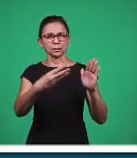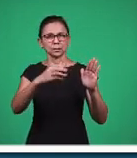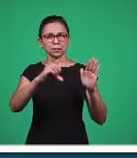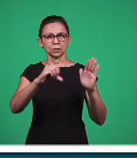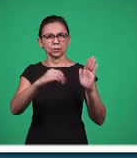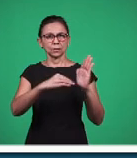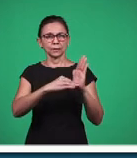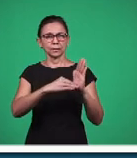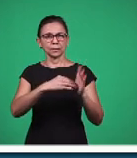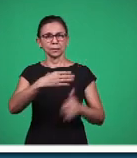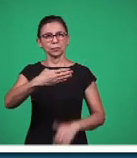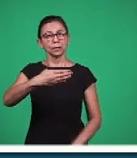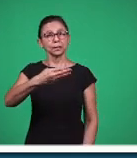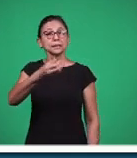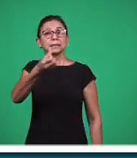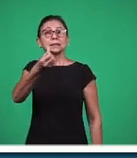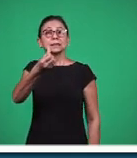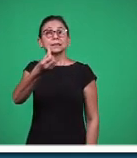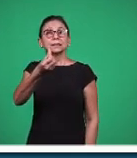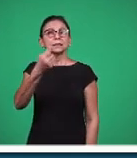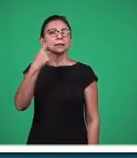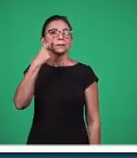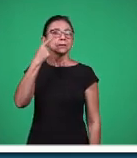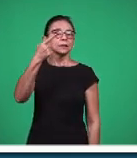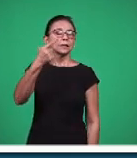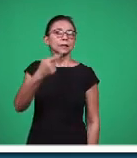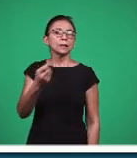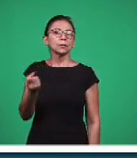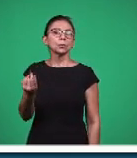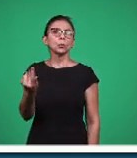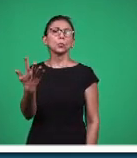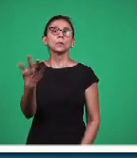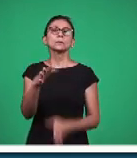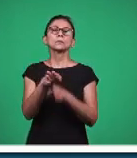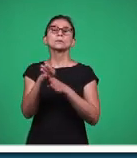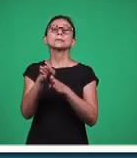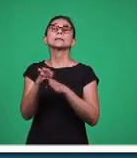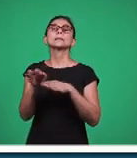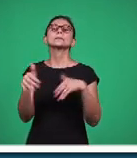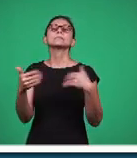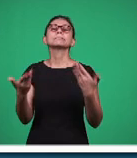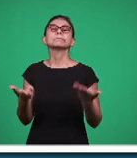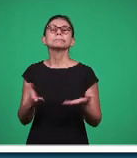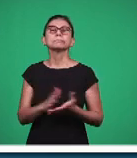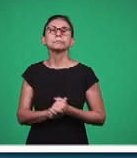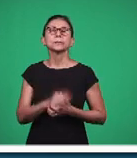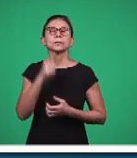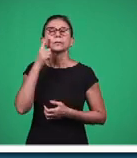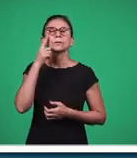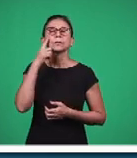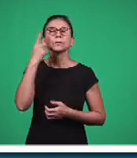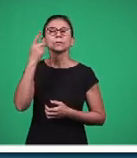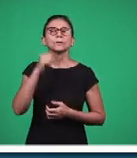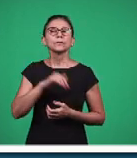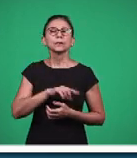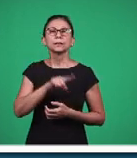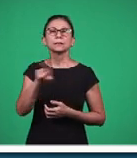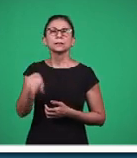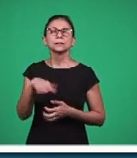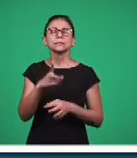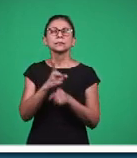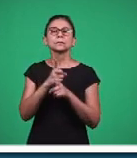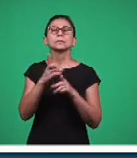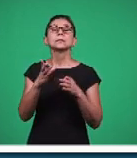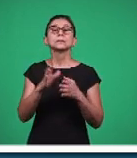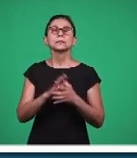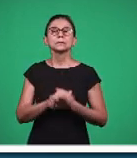Então você vai encontrar o quê? Quantas advertências aqui? Os irmãos vão encontrar, vamos ver as advertências que os irmãos vão encontrar para esse